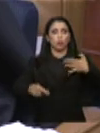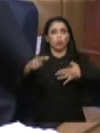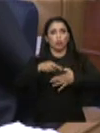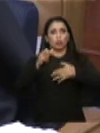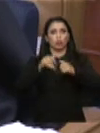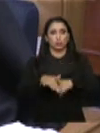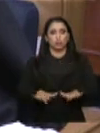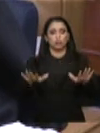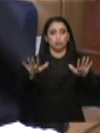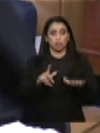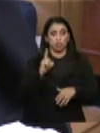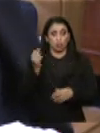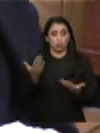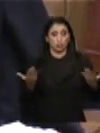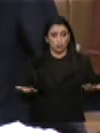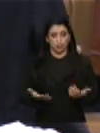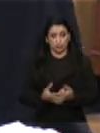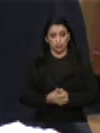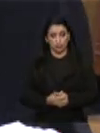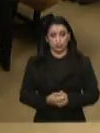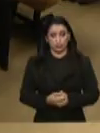o que estamos a julgar nesta data.